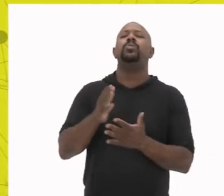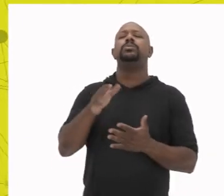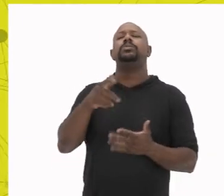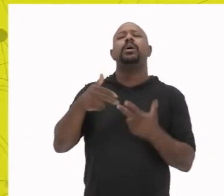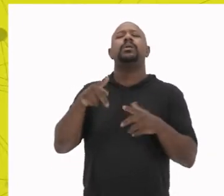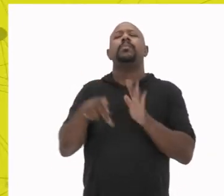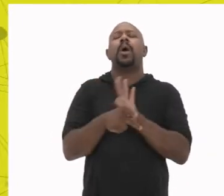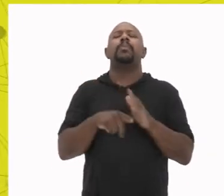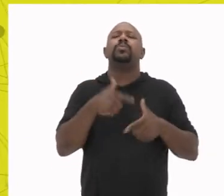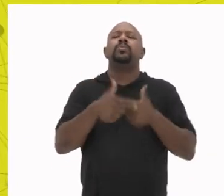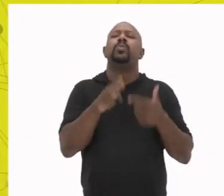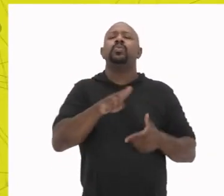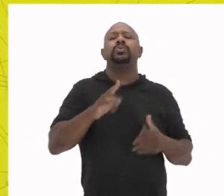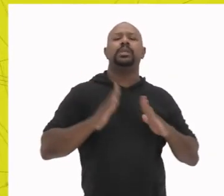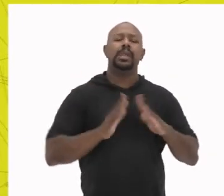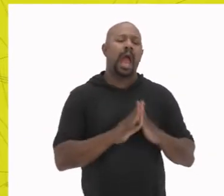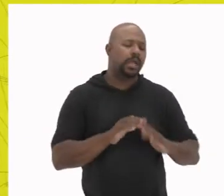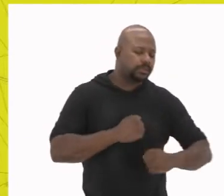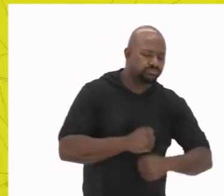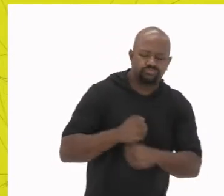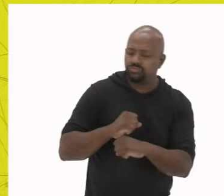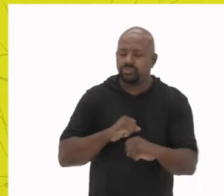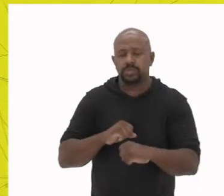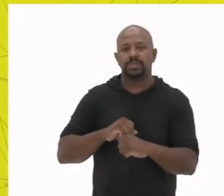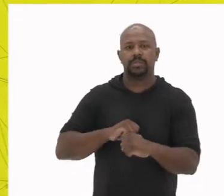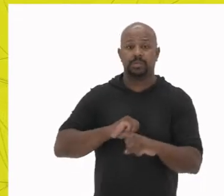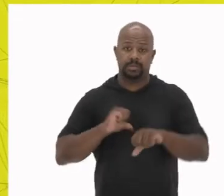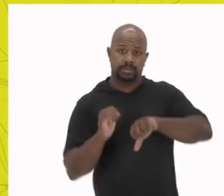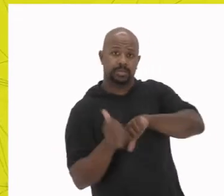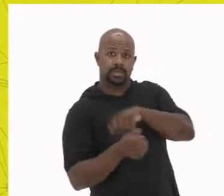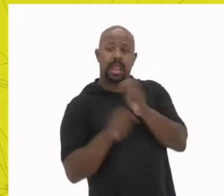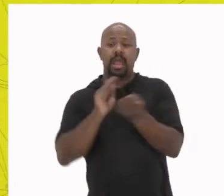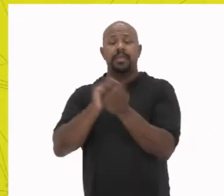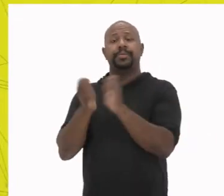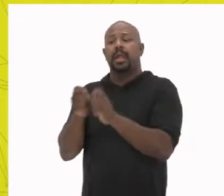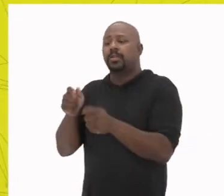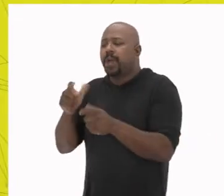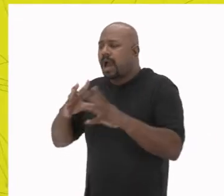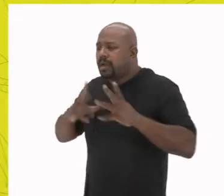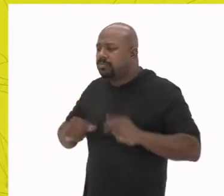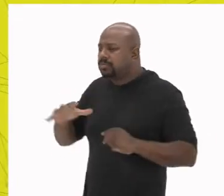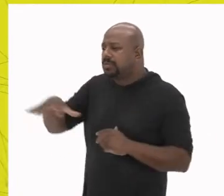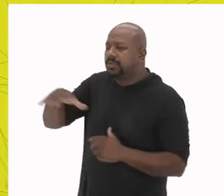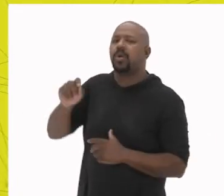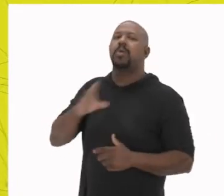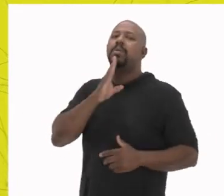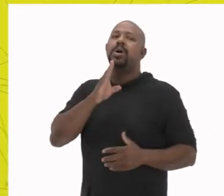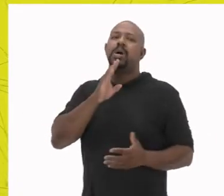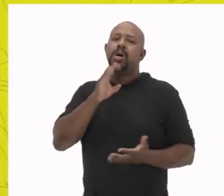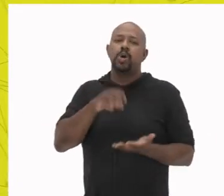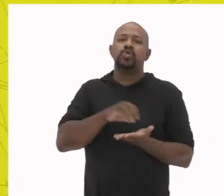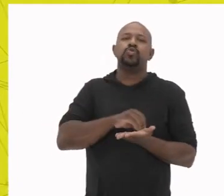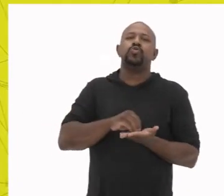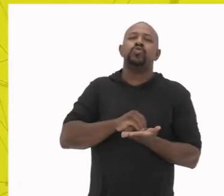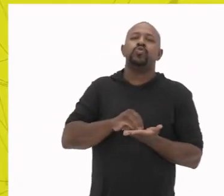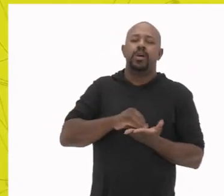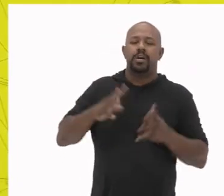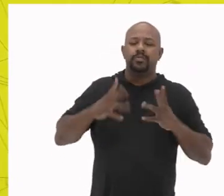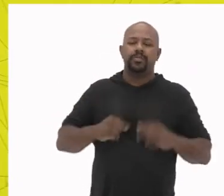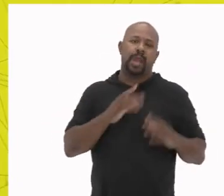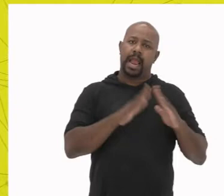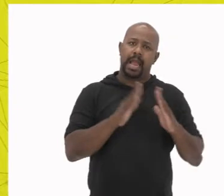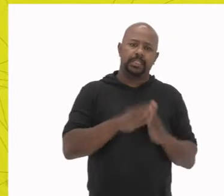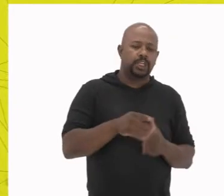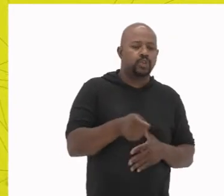exemplo, eletrodomésticos que são para uso doméstico e são adaptados para uso de higienização de acervos, como aspiradores